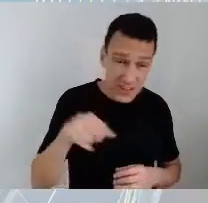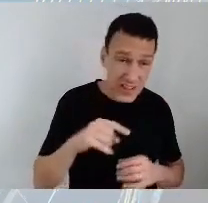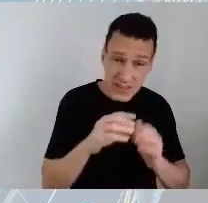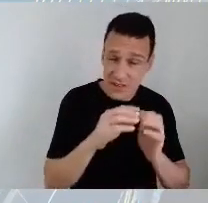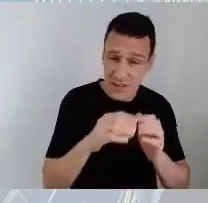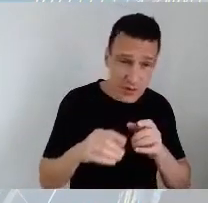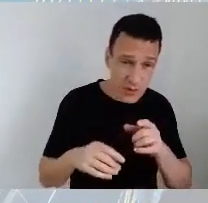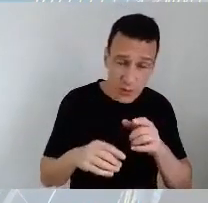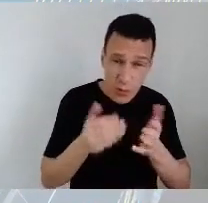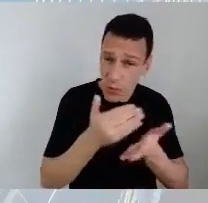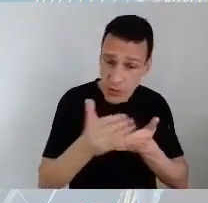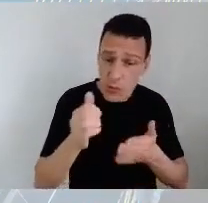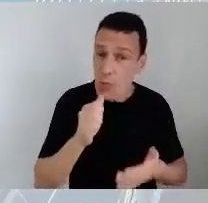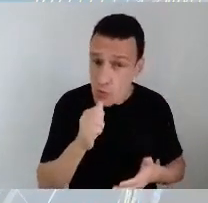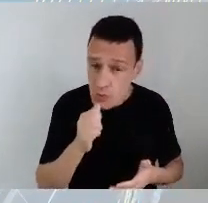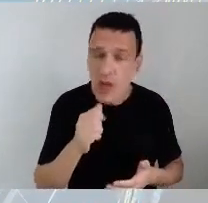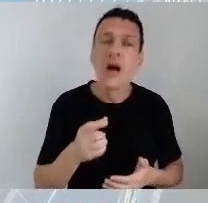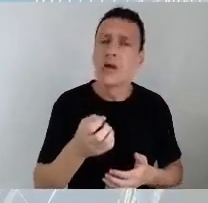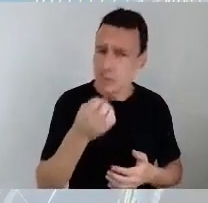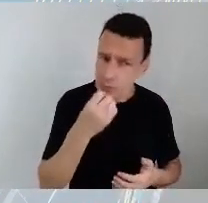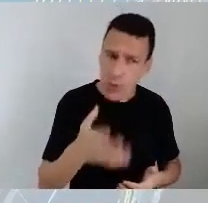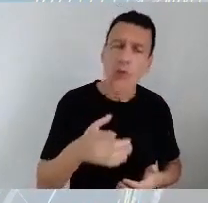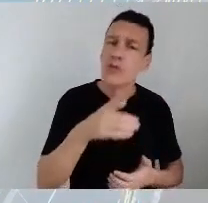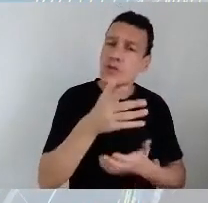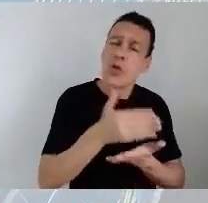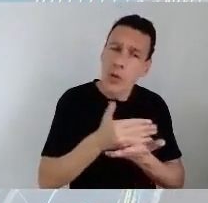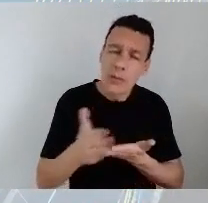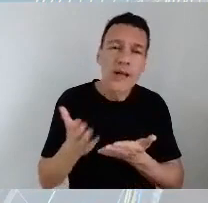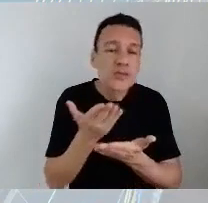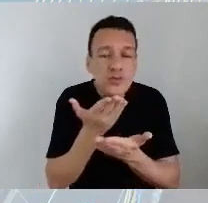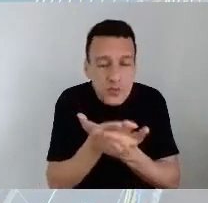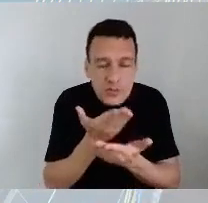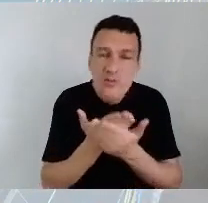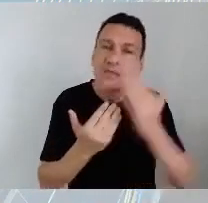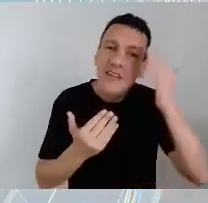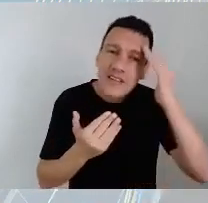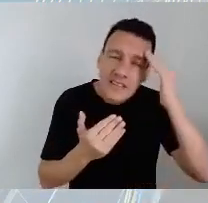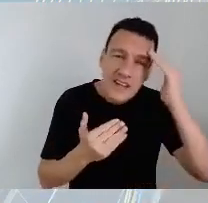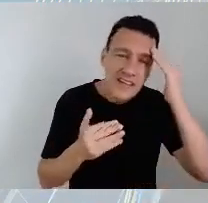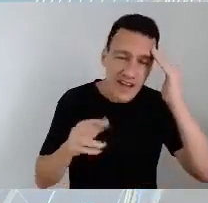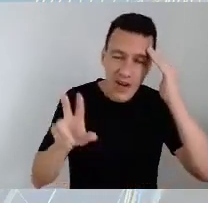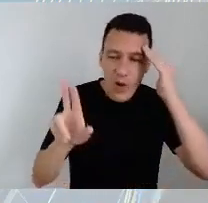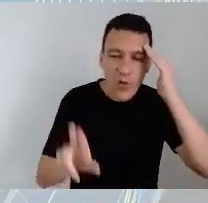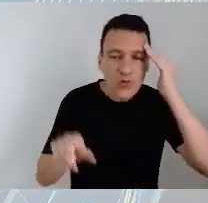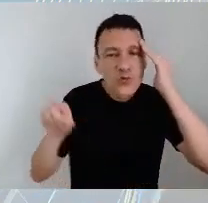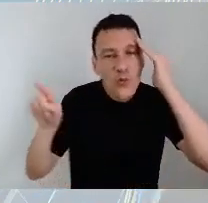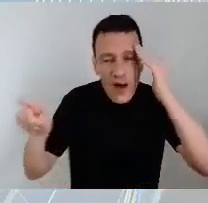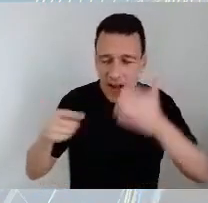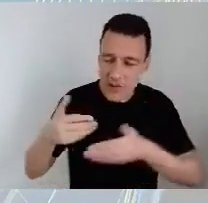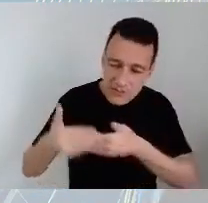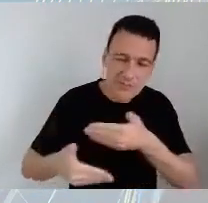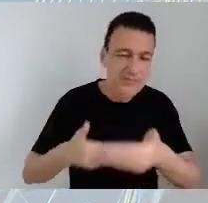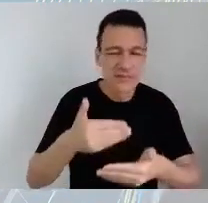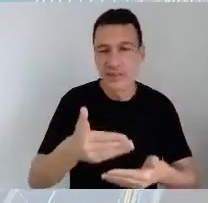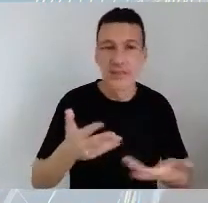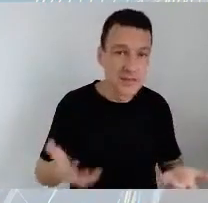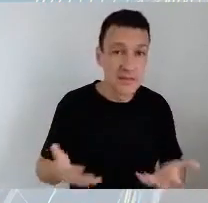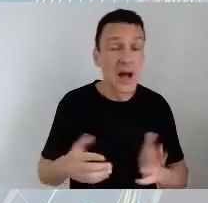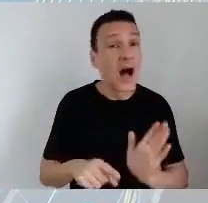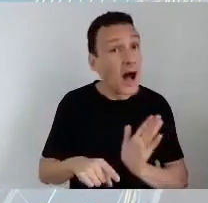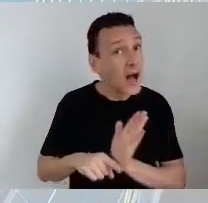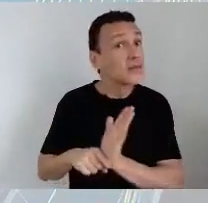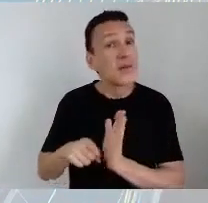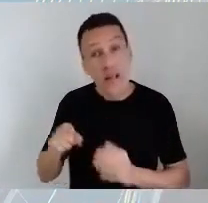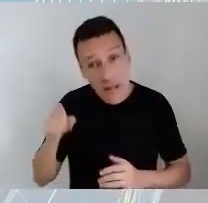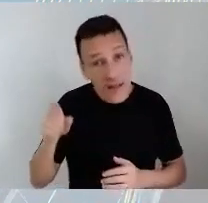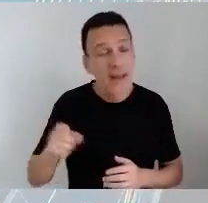estudar e entender a jornada ali do usuário para que se realmente dê gatilhos para que ele continue, para que ele chegue no momento